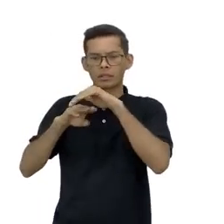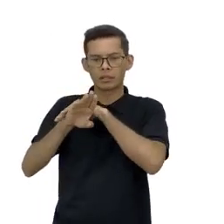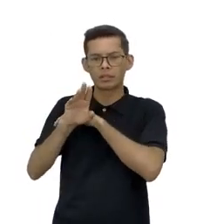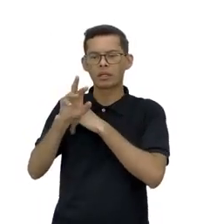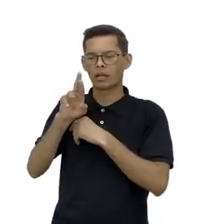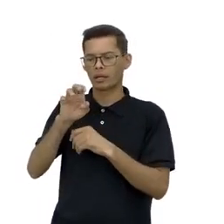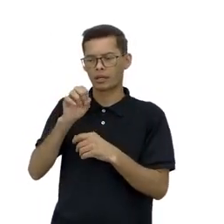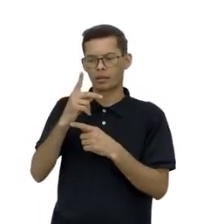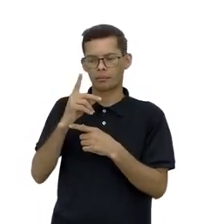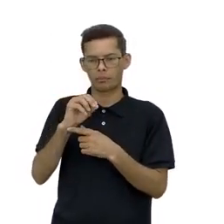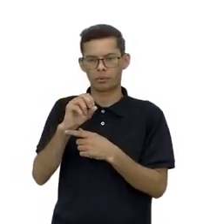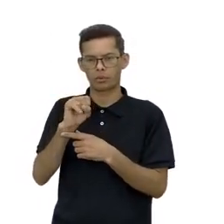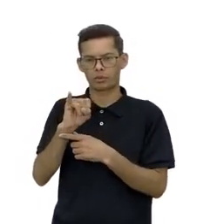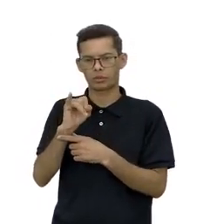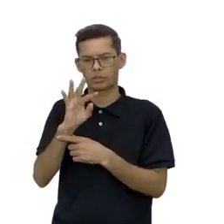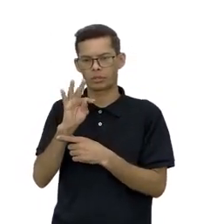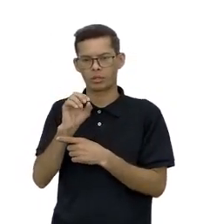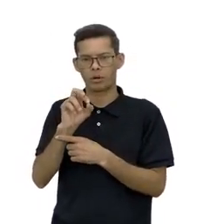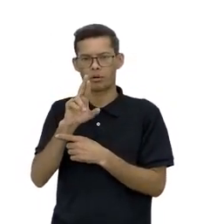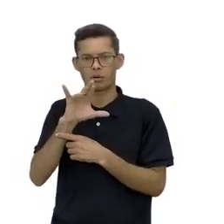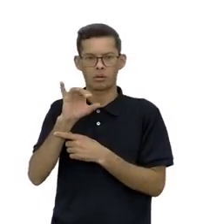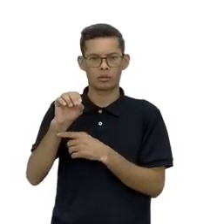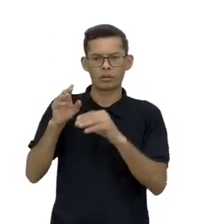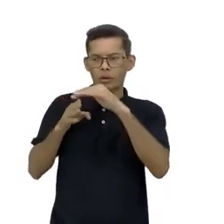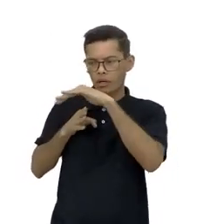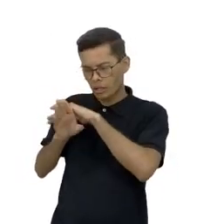no repositório do Centro de Mídias, né?